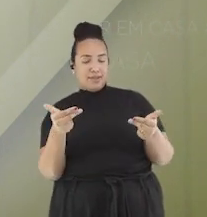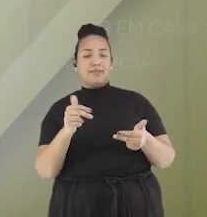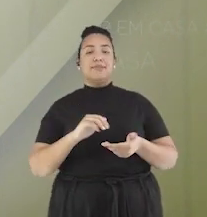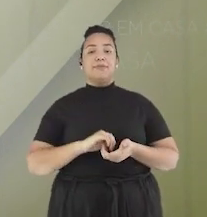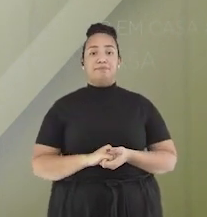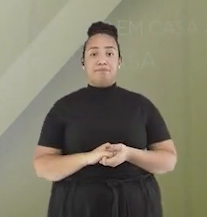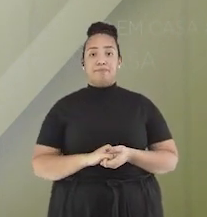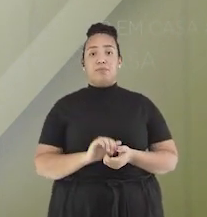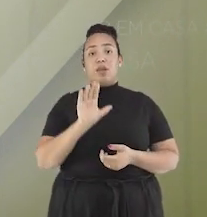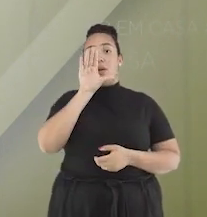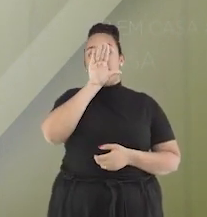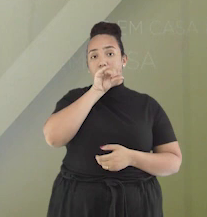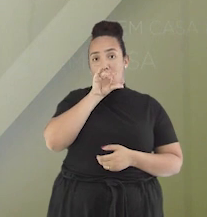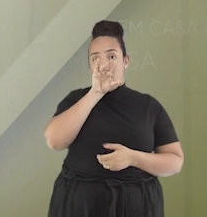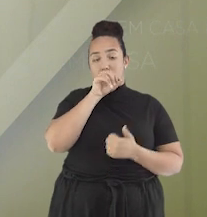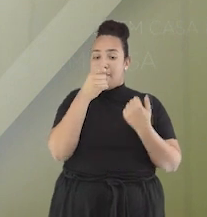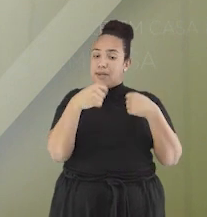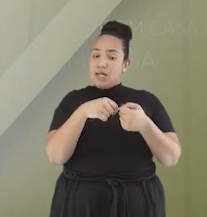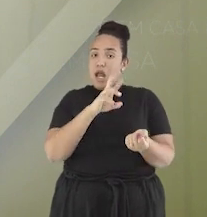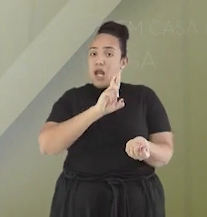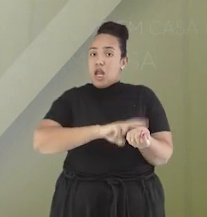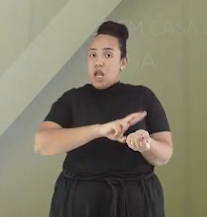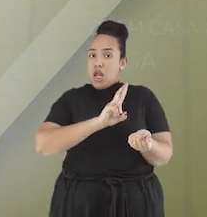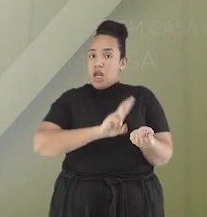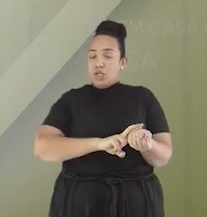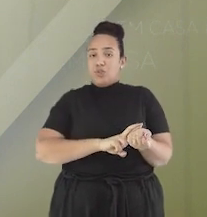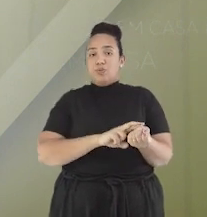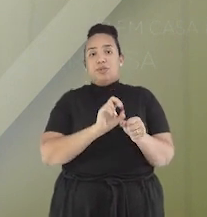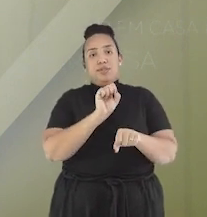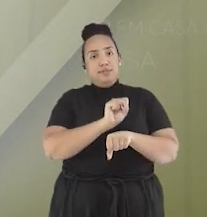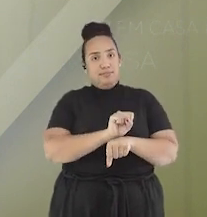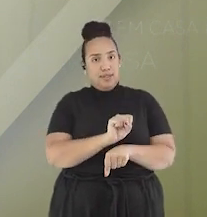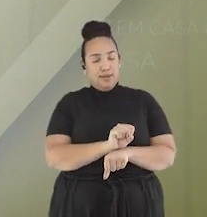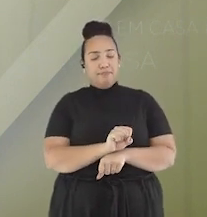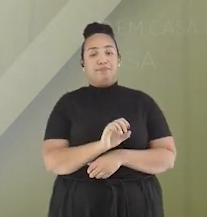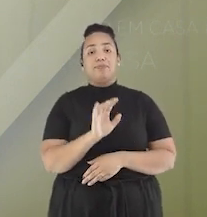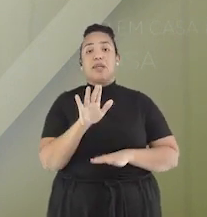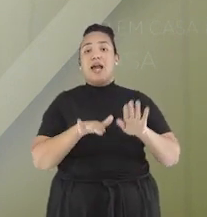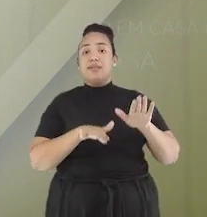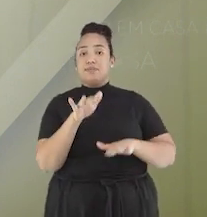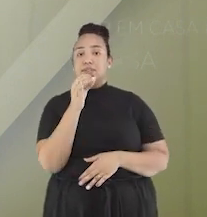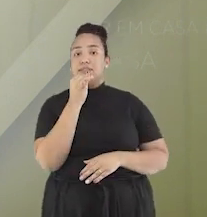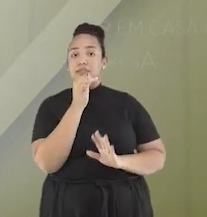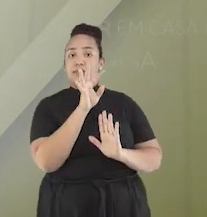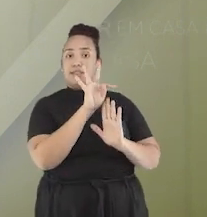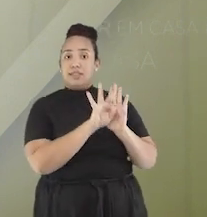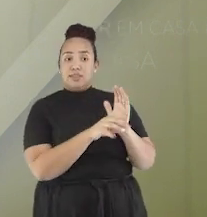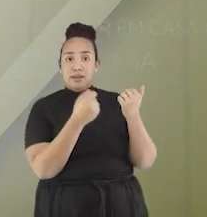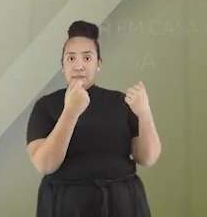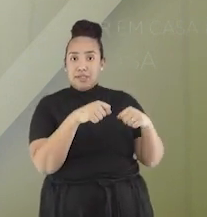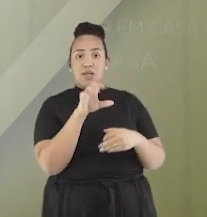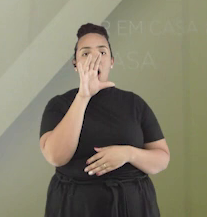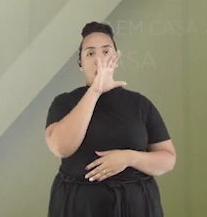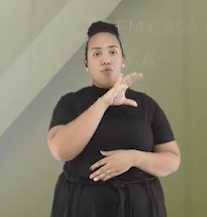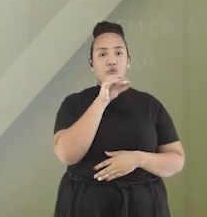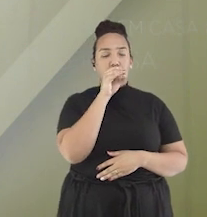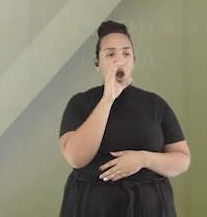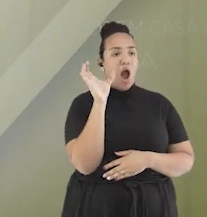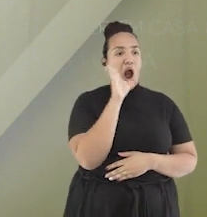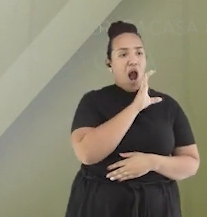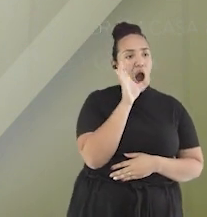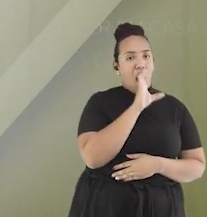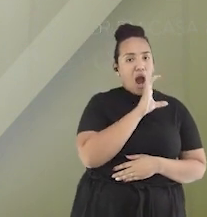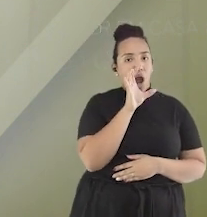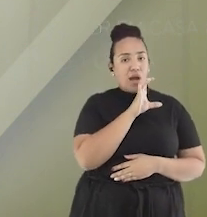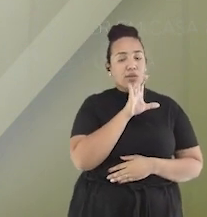professora? Existem textos que pedem uma leitura mais rápida e outros que pedem uma leitura